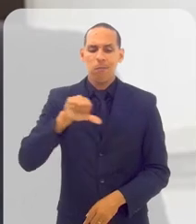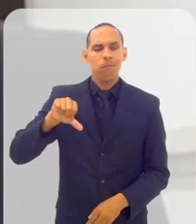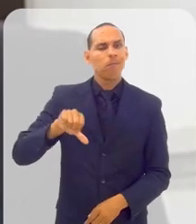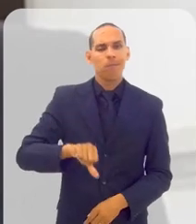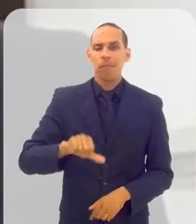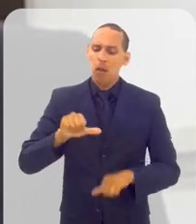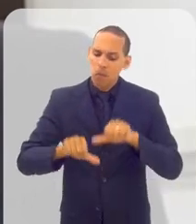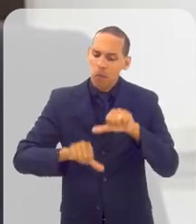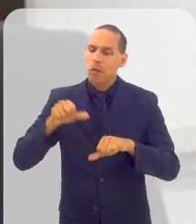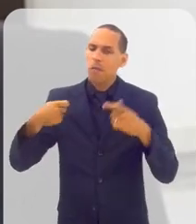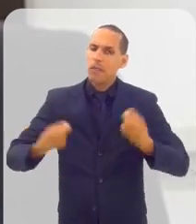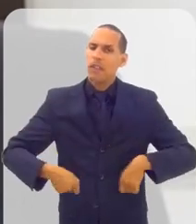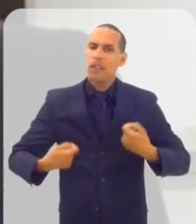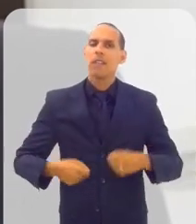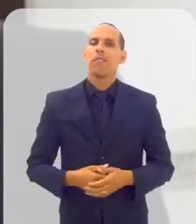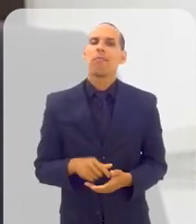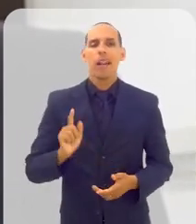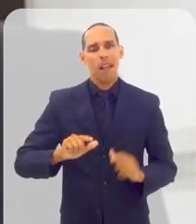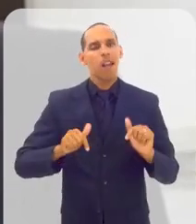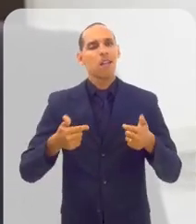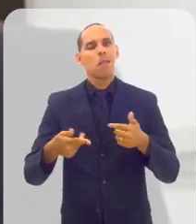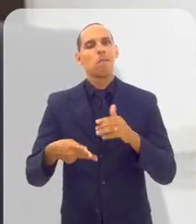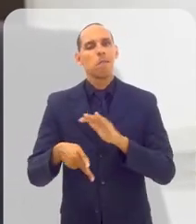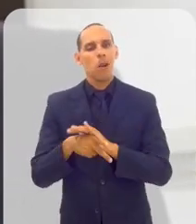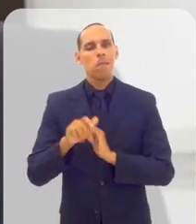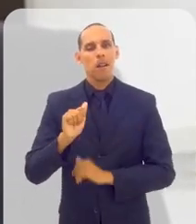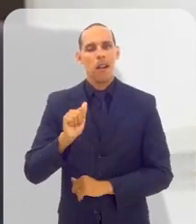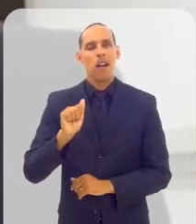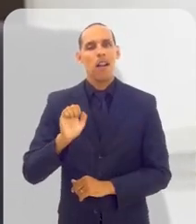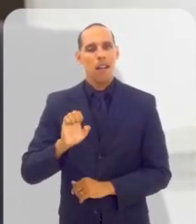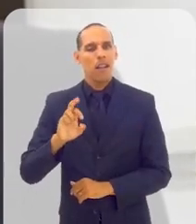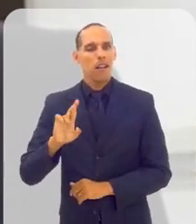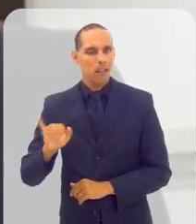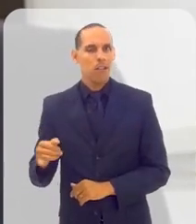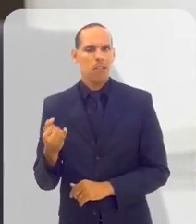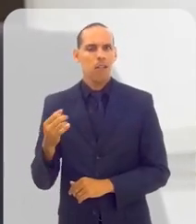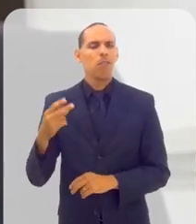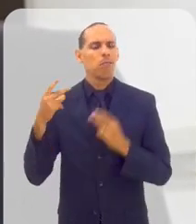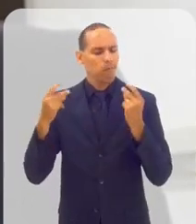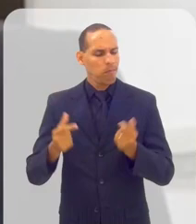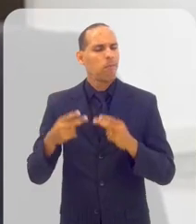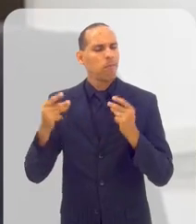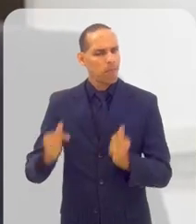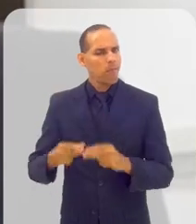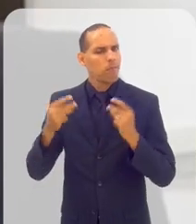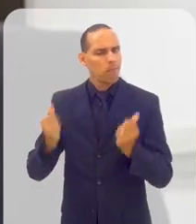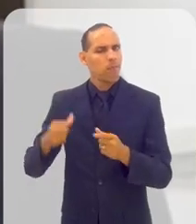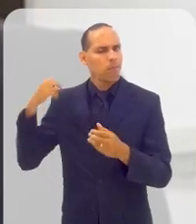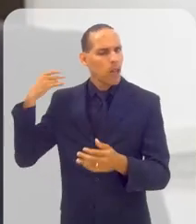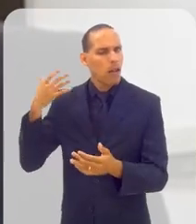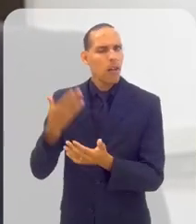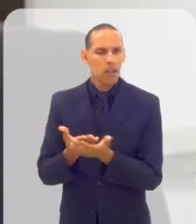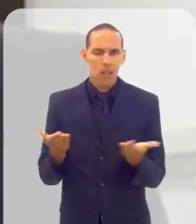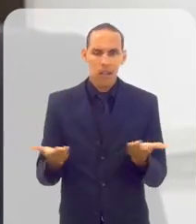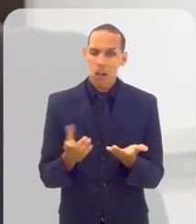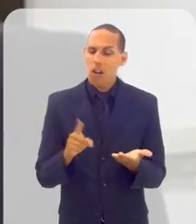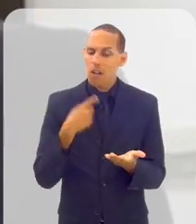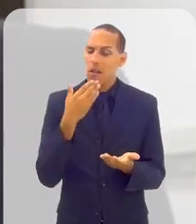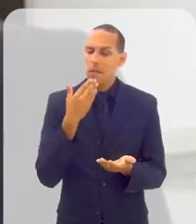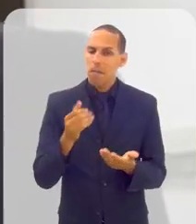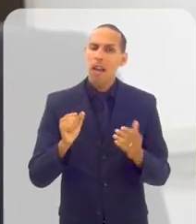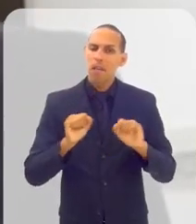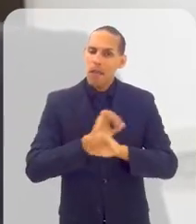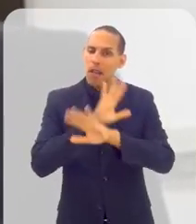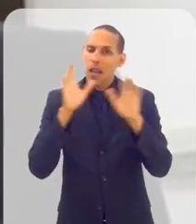Rio, para que a gente possa mudar. Essa é a atitude da AERJ já há algum tempo. Então, a gente vem pedindo transparência,